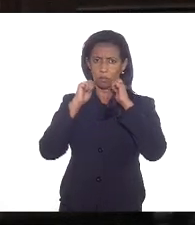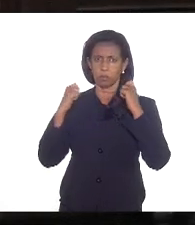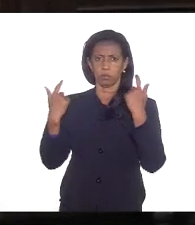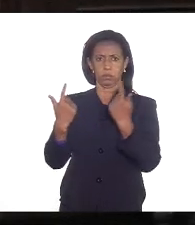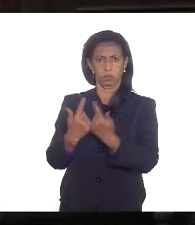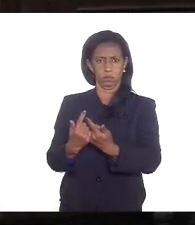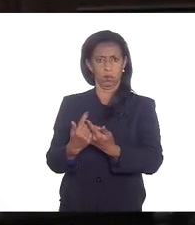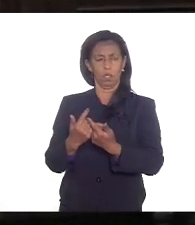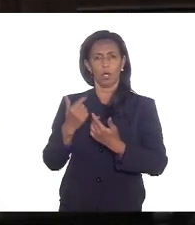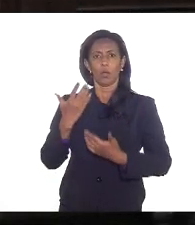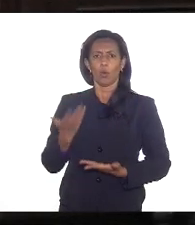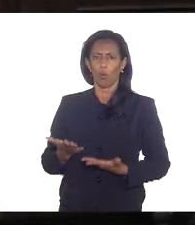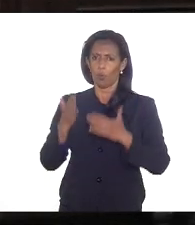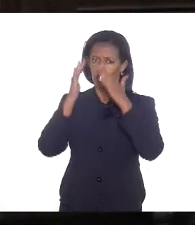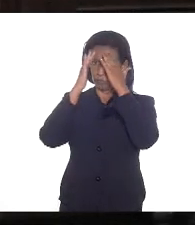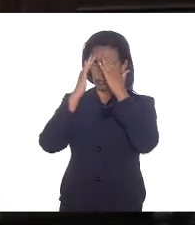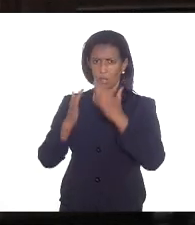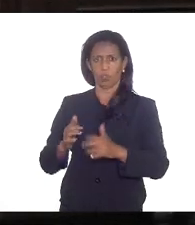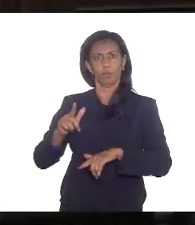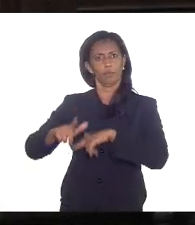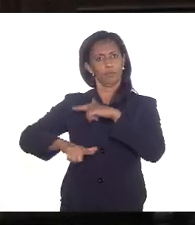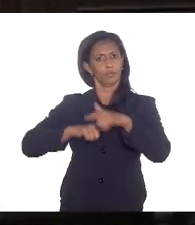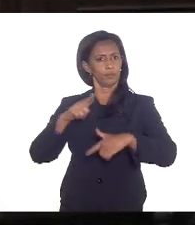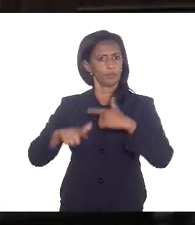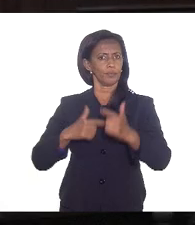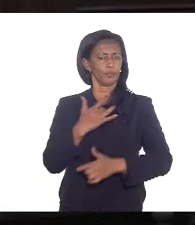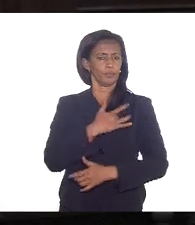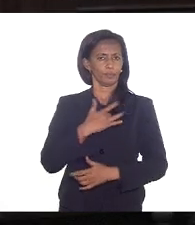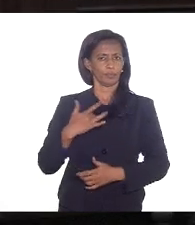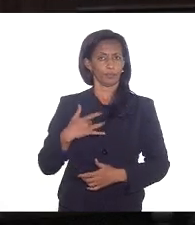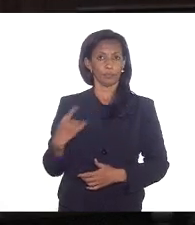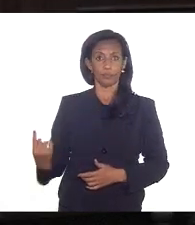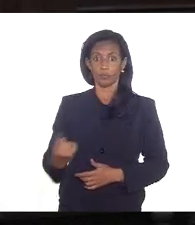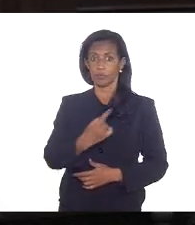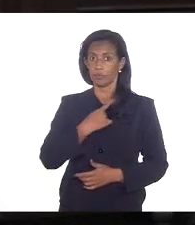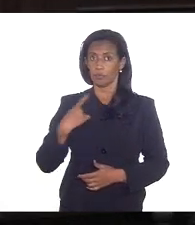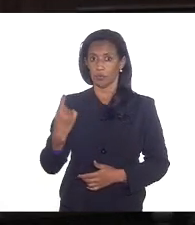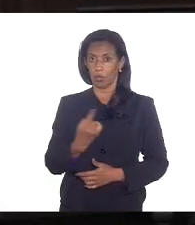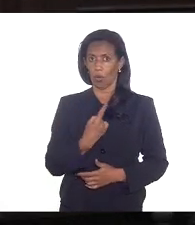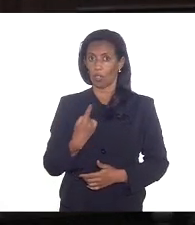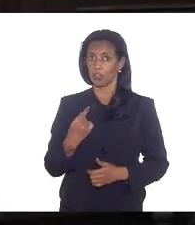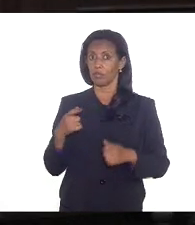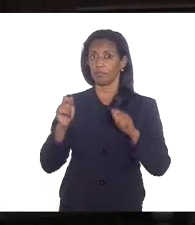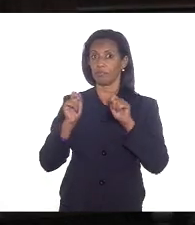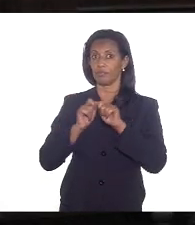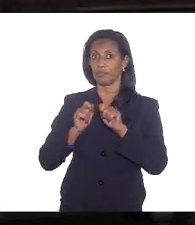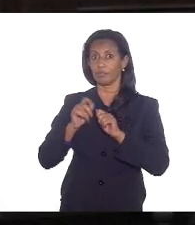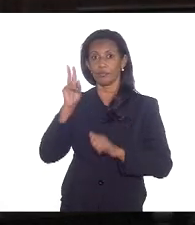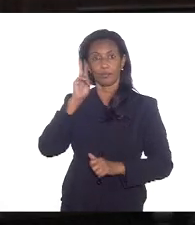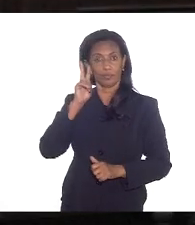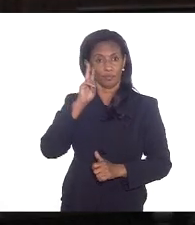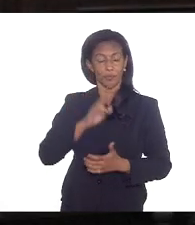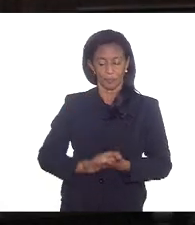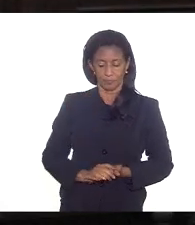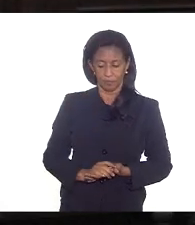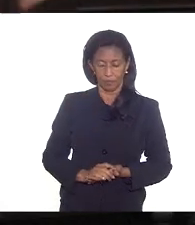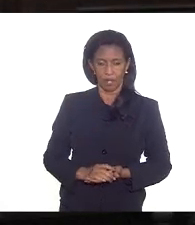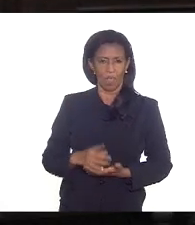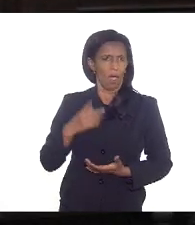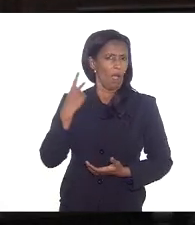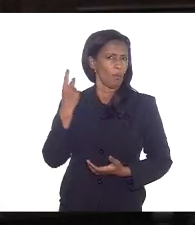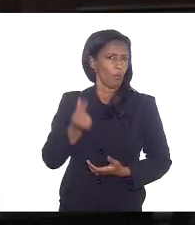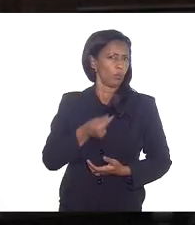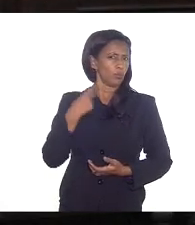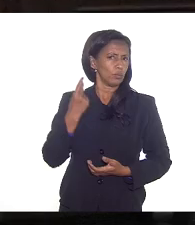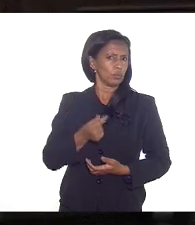respeito aos servidores da Saúde creio eu nós estamos fazendo história que é muito que os servidores